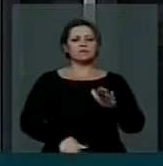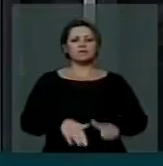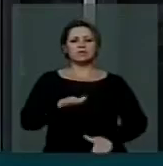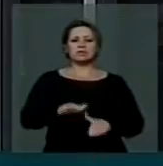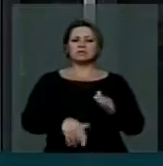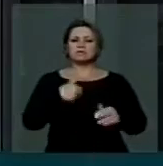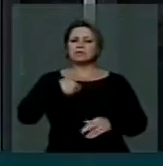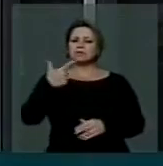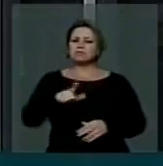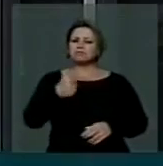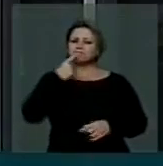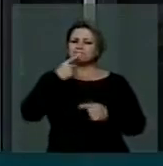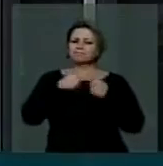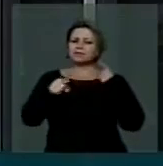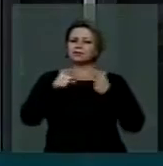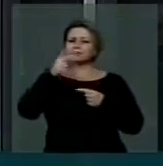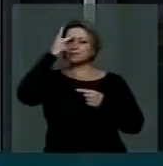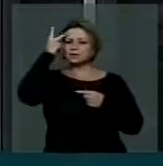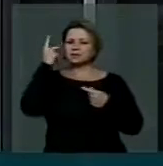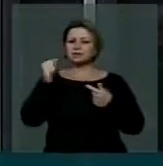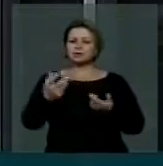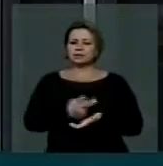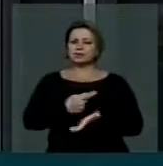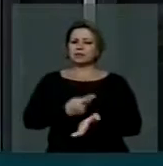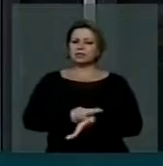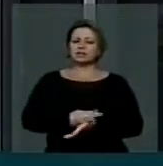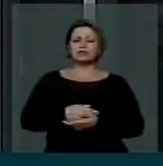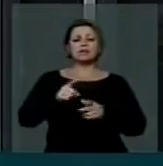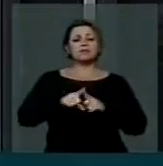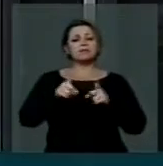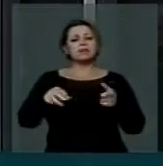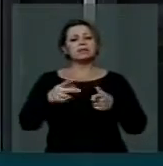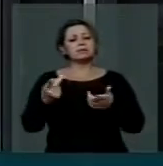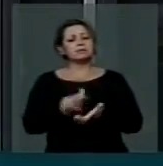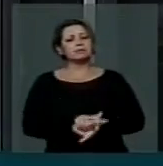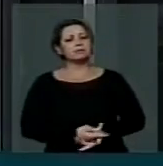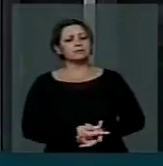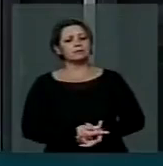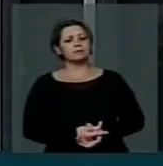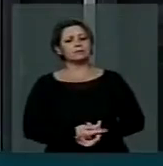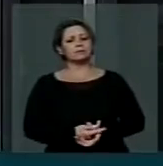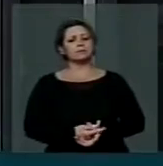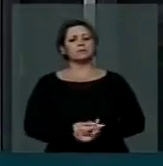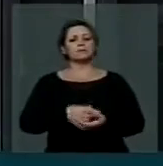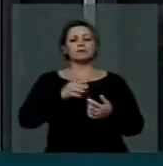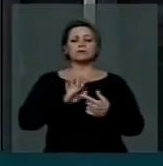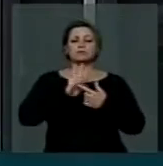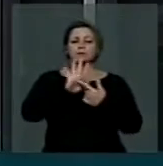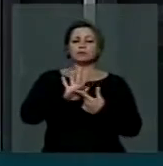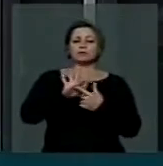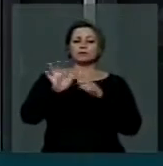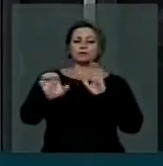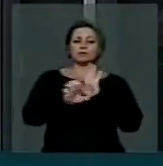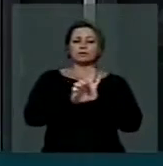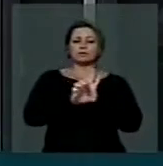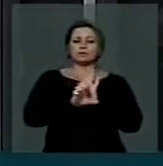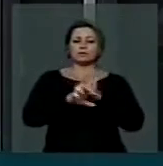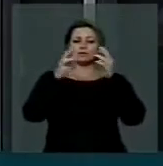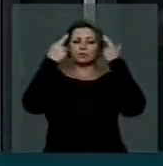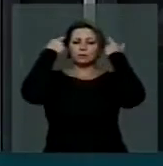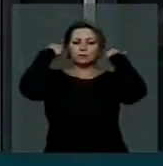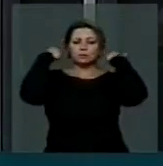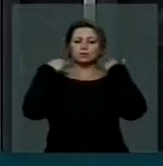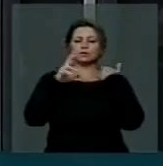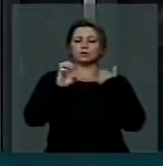vezes desumanos. Apesar de concessões e lacunas, o advento do Estatuto de Roma, senhor